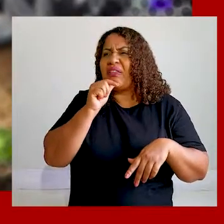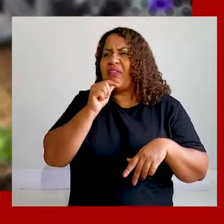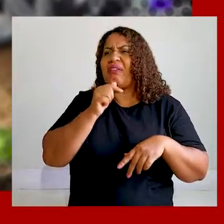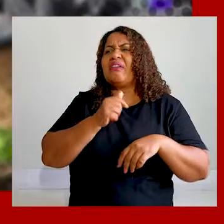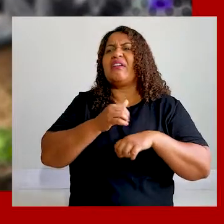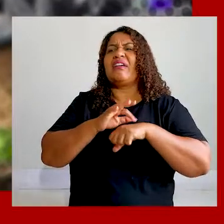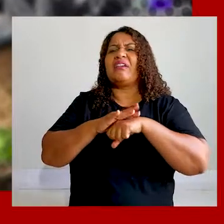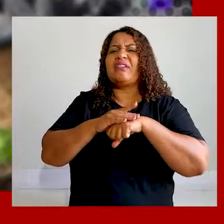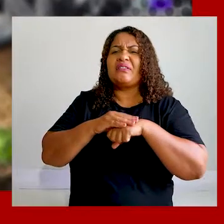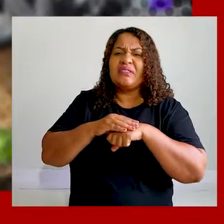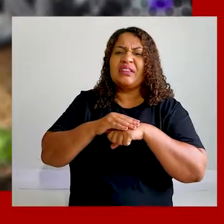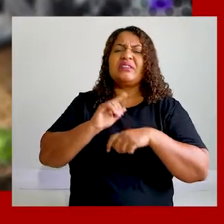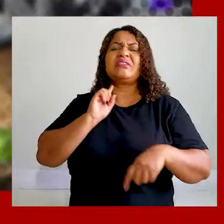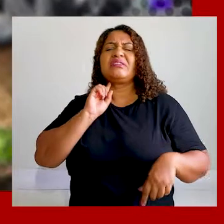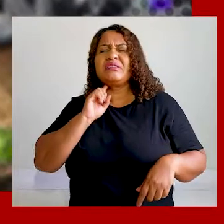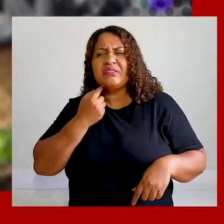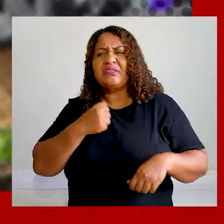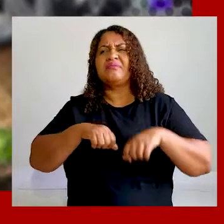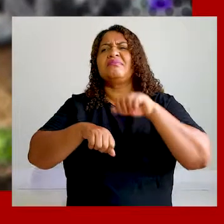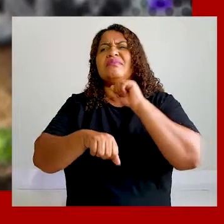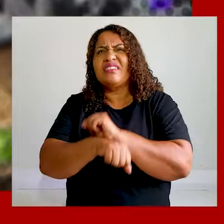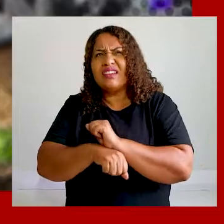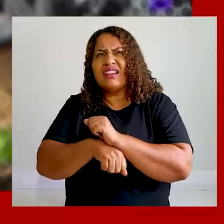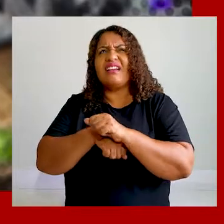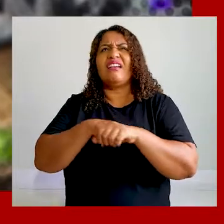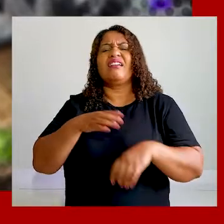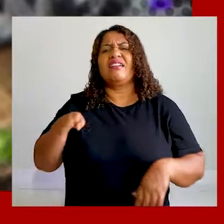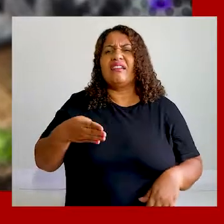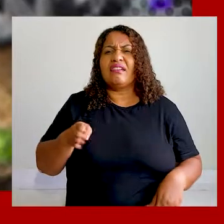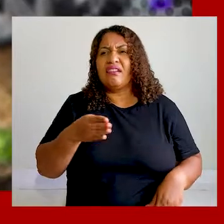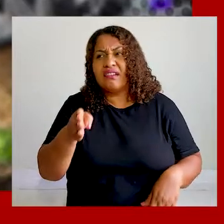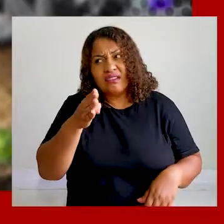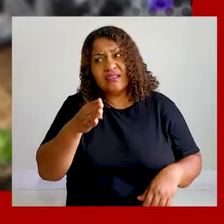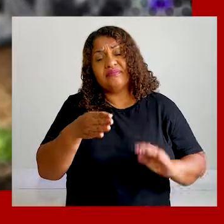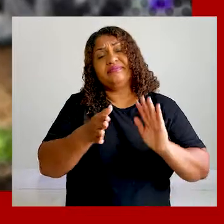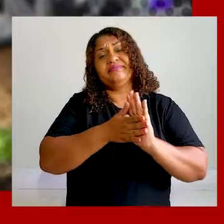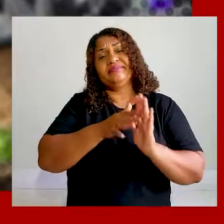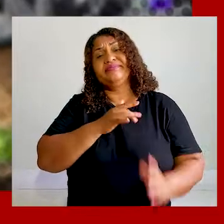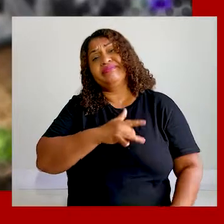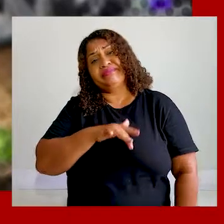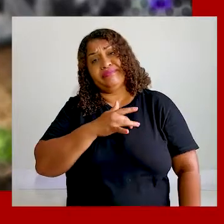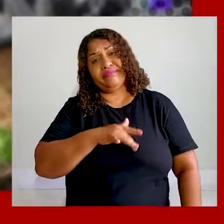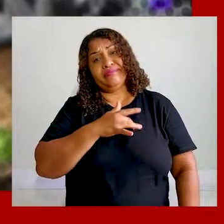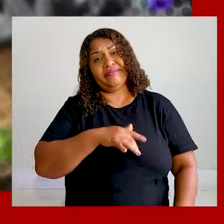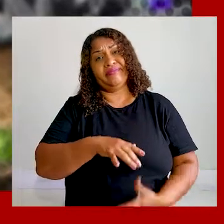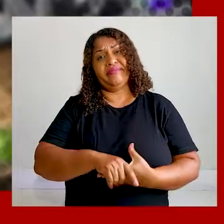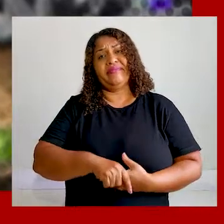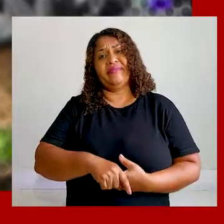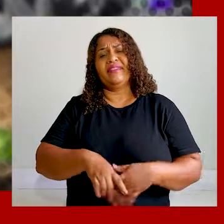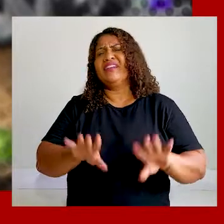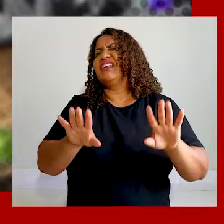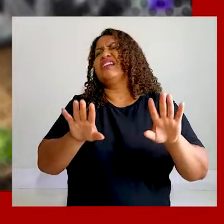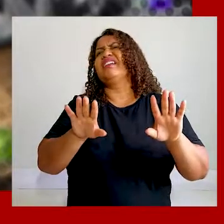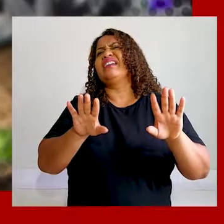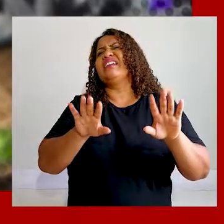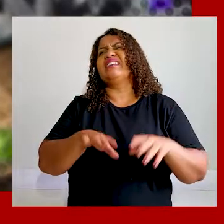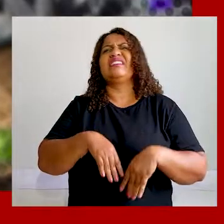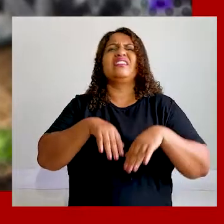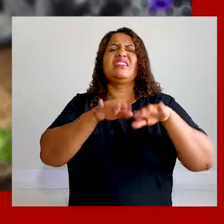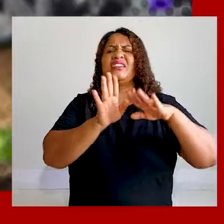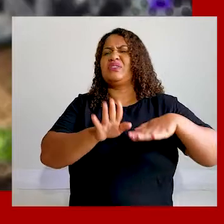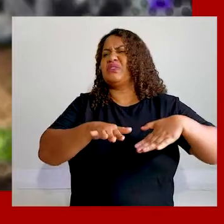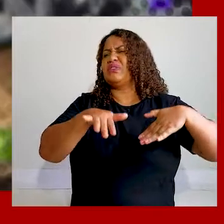doenças! Vamos parar de nadar!" propôs o coitado, "e deixar